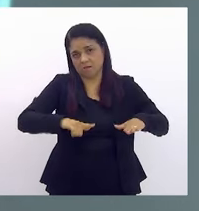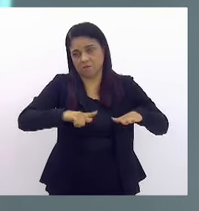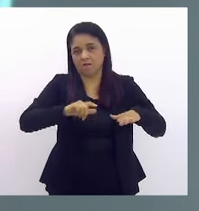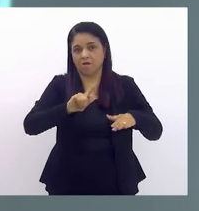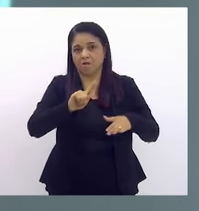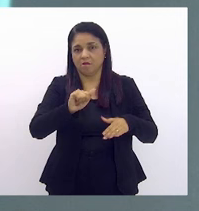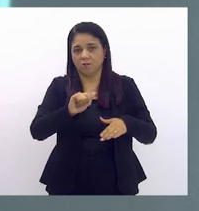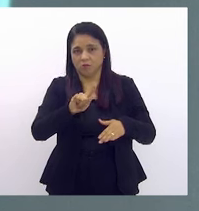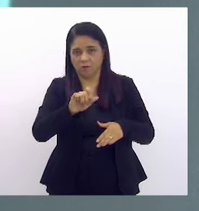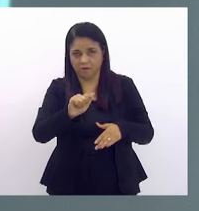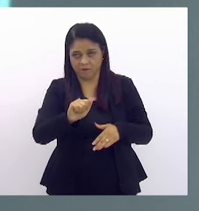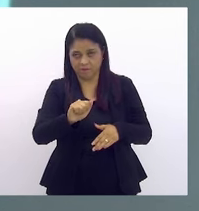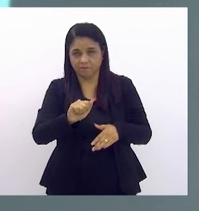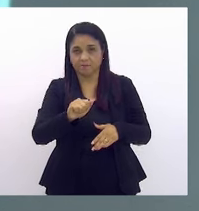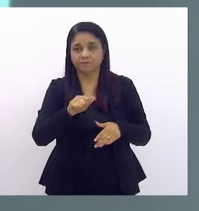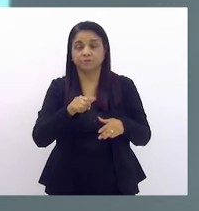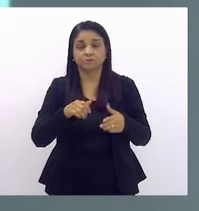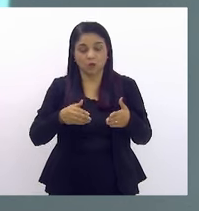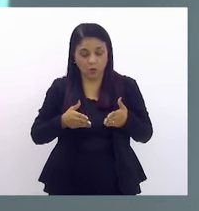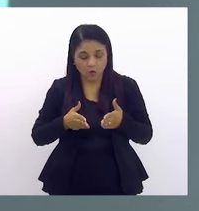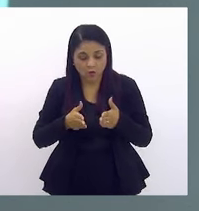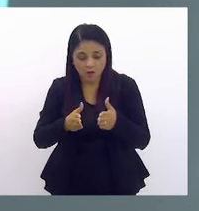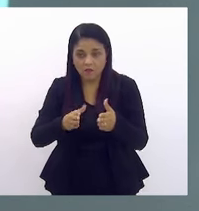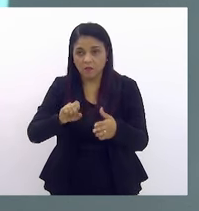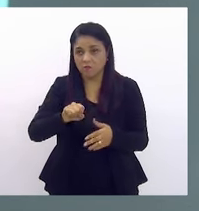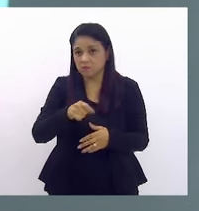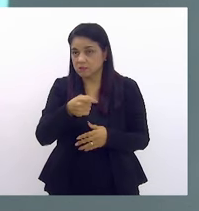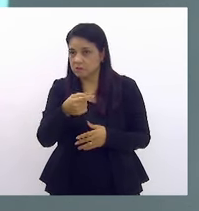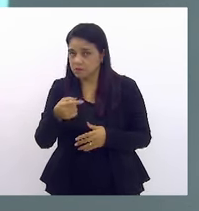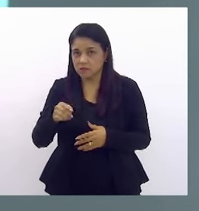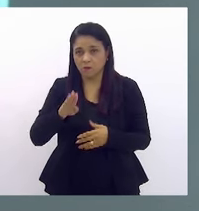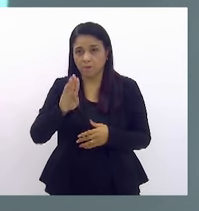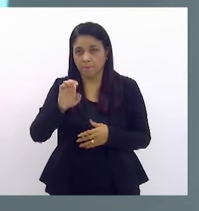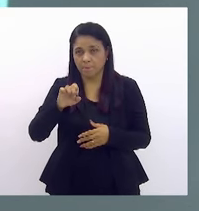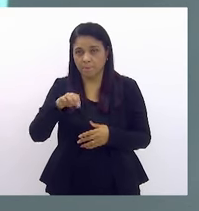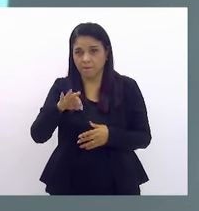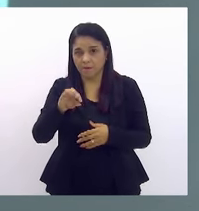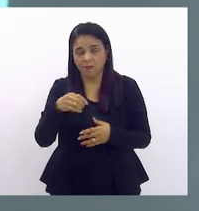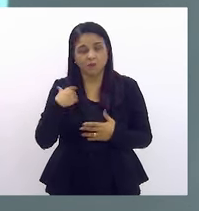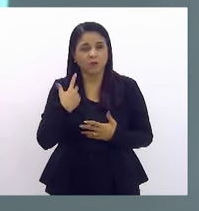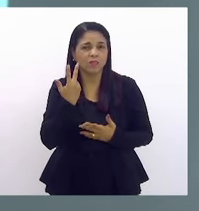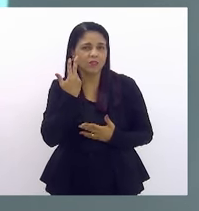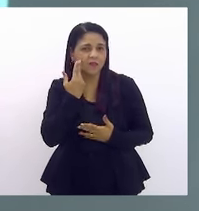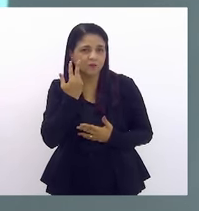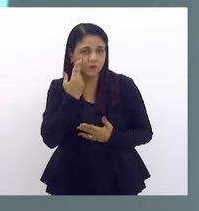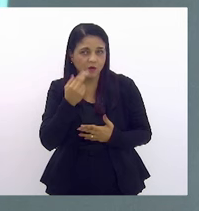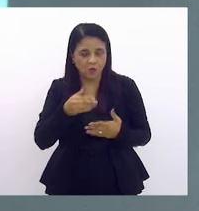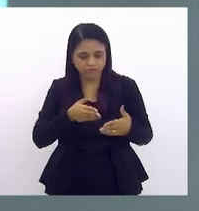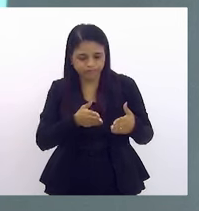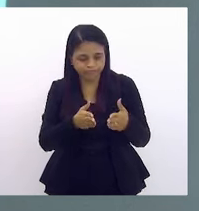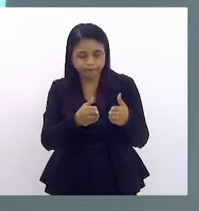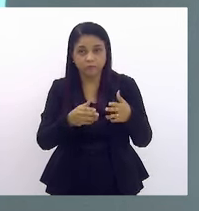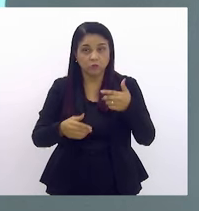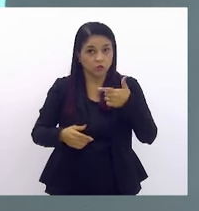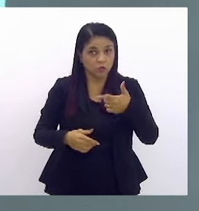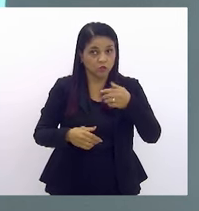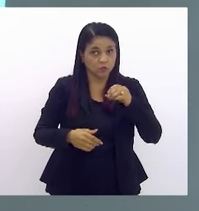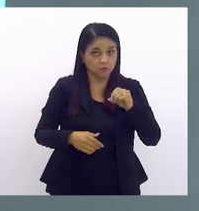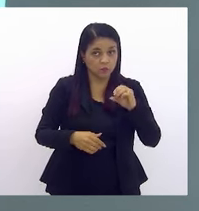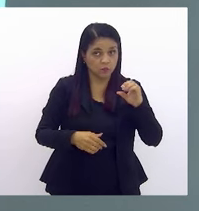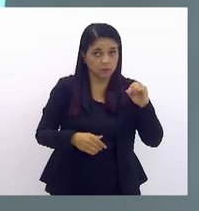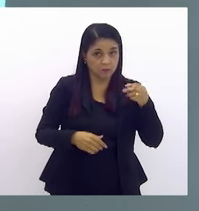É o canal de São Bento, né, que é essa parte natural dele, que, graças a Deus, praticamente